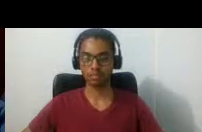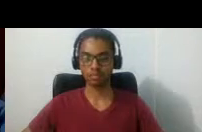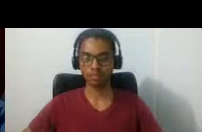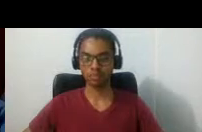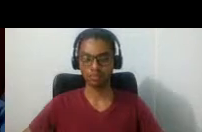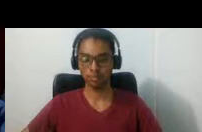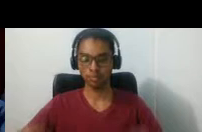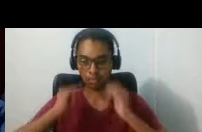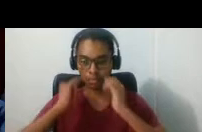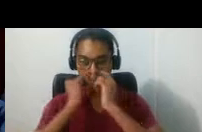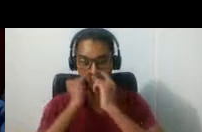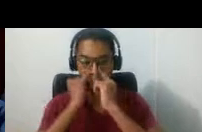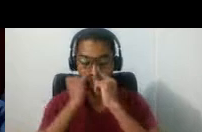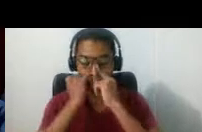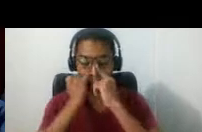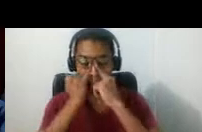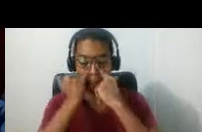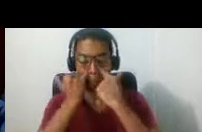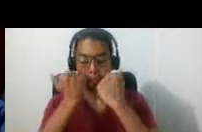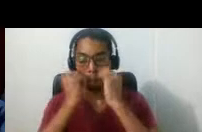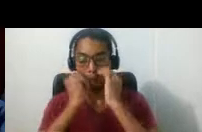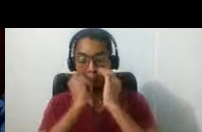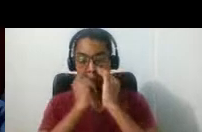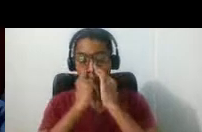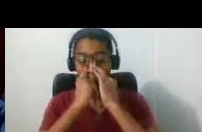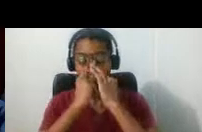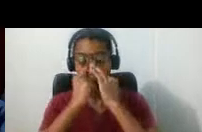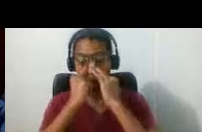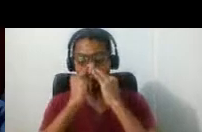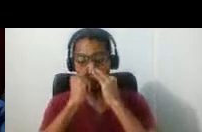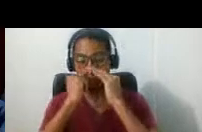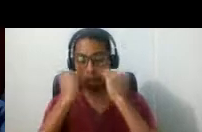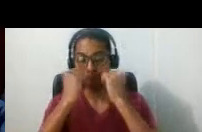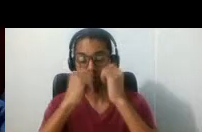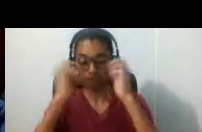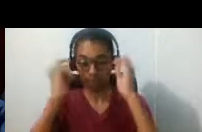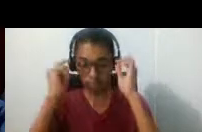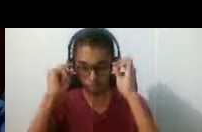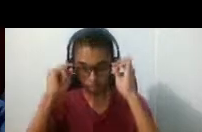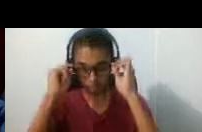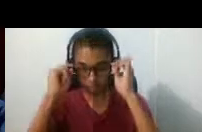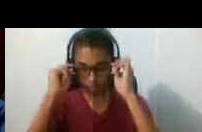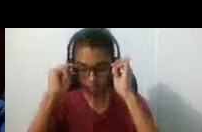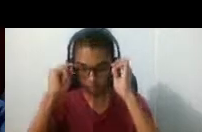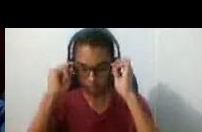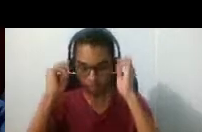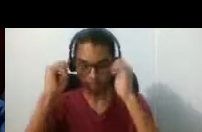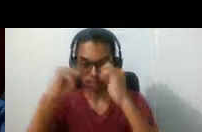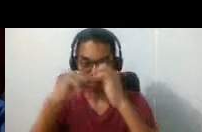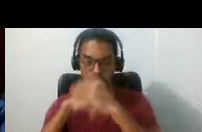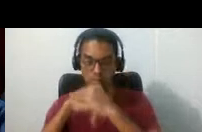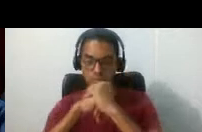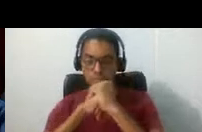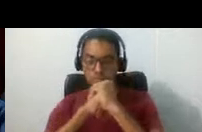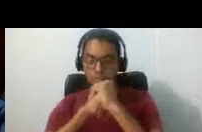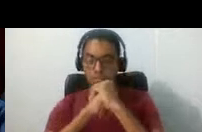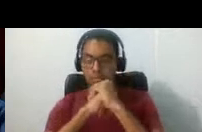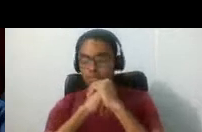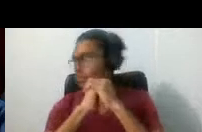Se você encostar um ímã de neodímio numa peça de aço normal, que não seja o aço inox, a hora que